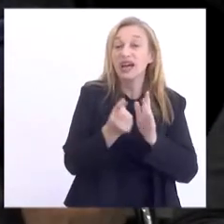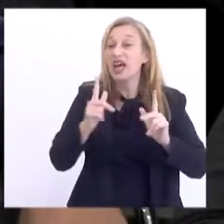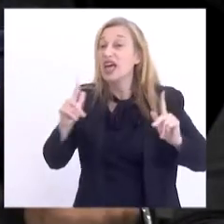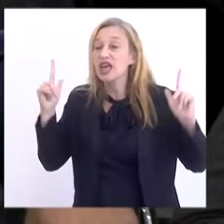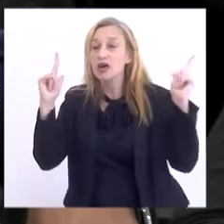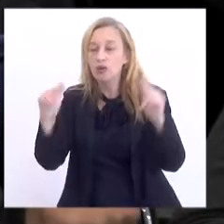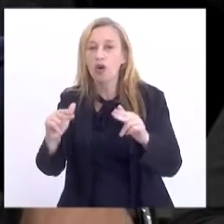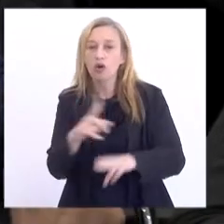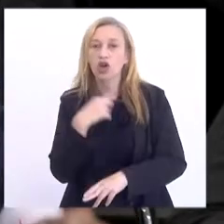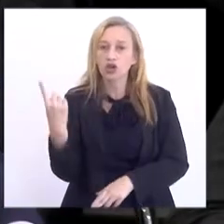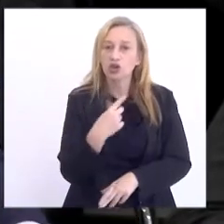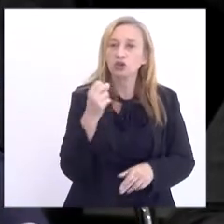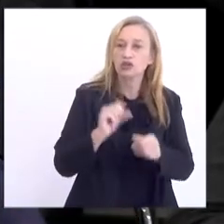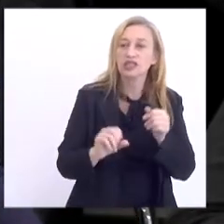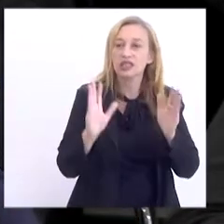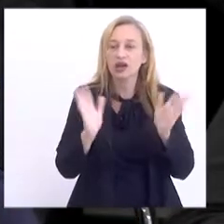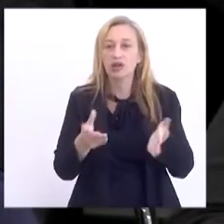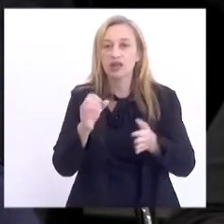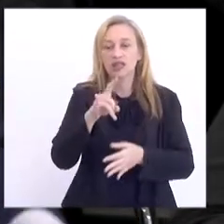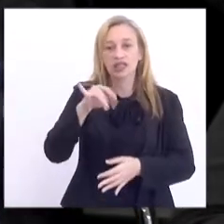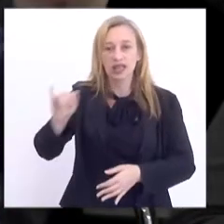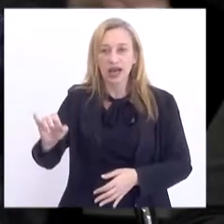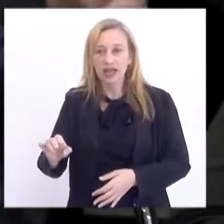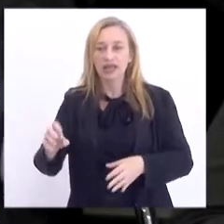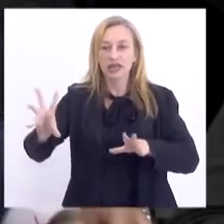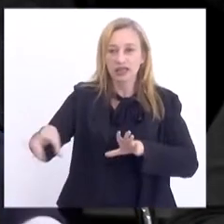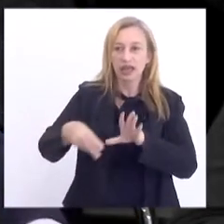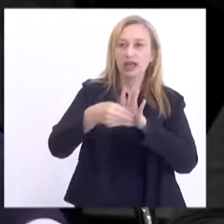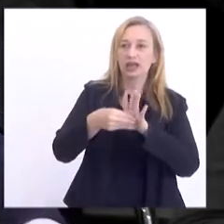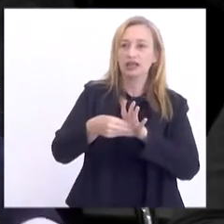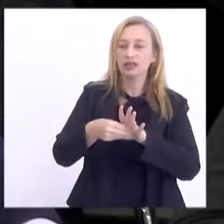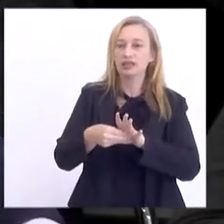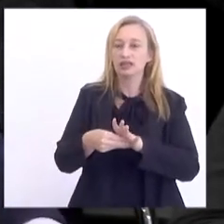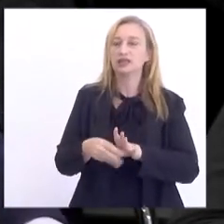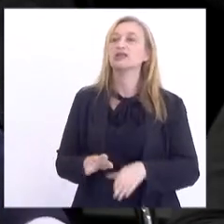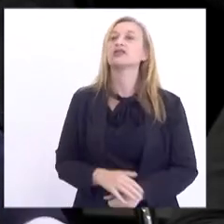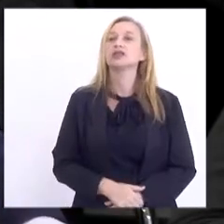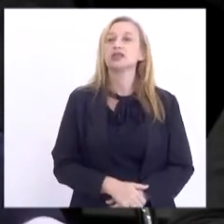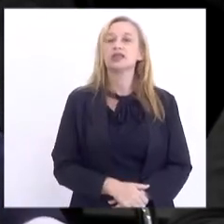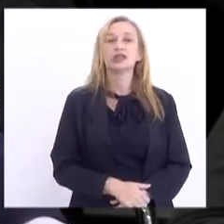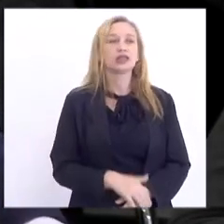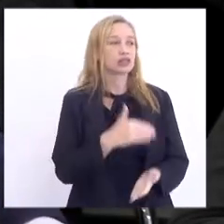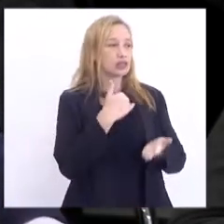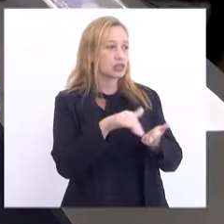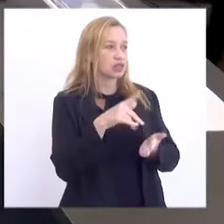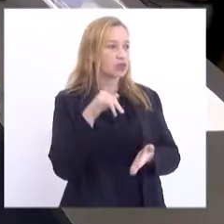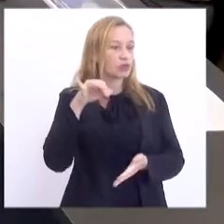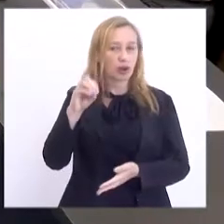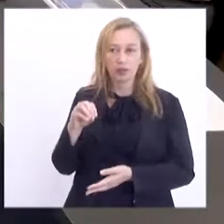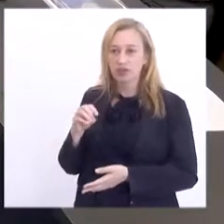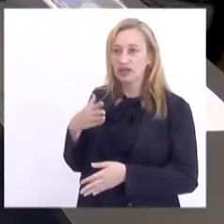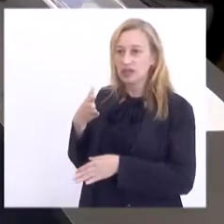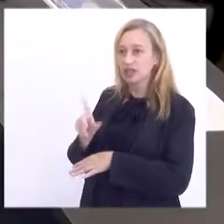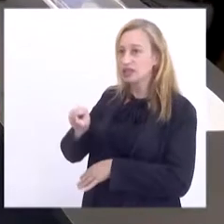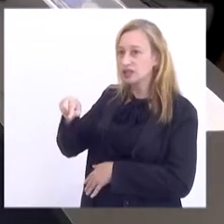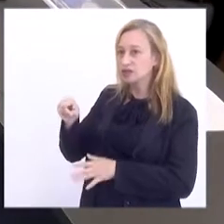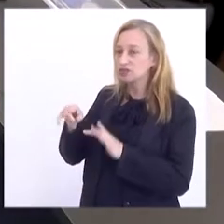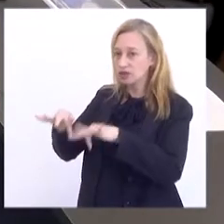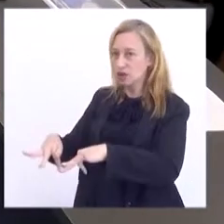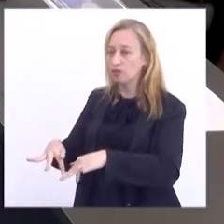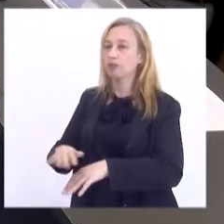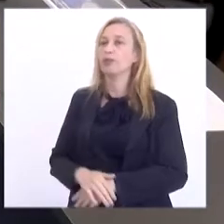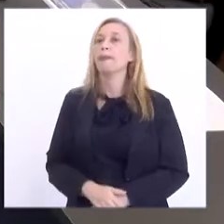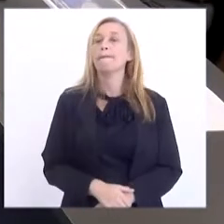mesma que nós estamos fazendo agora no Cidade integrada bem no miudinho secretária o Pablo vai entrar para o